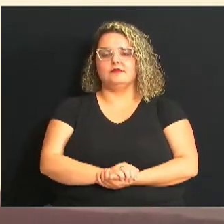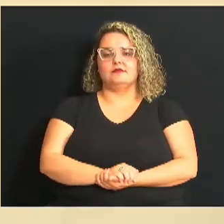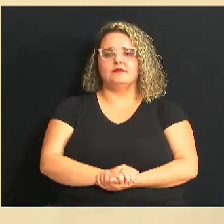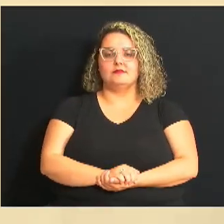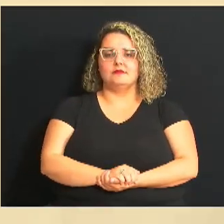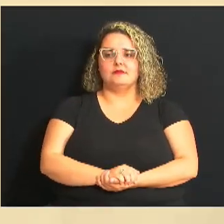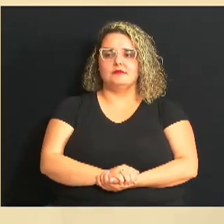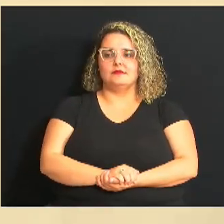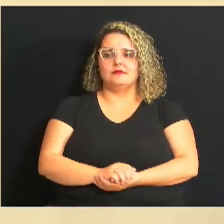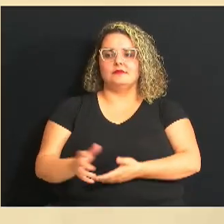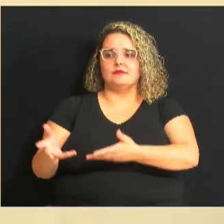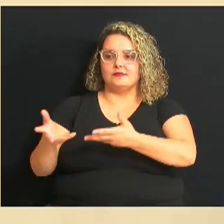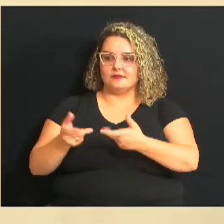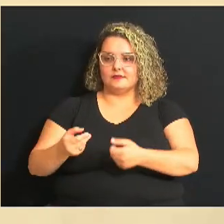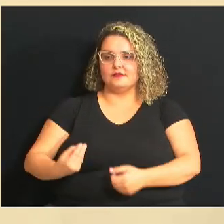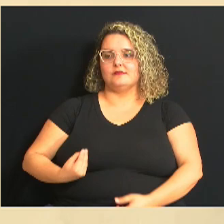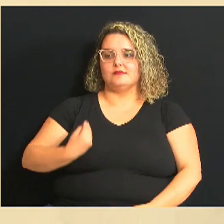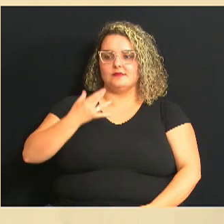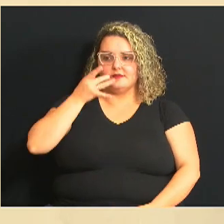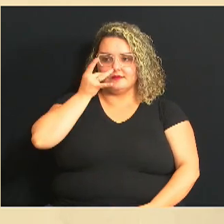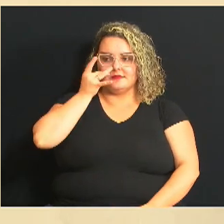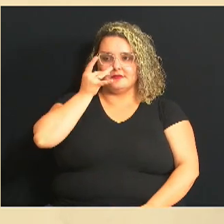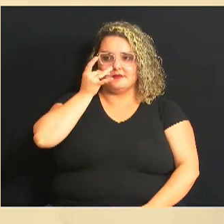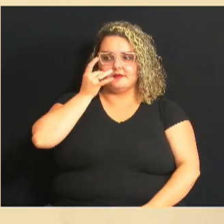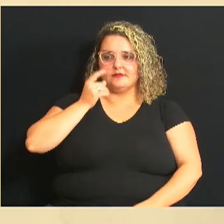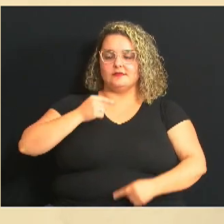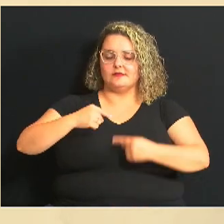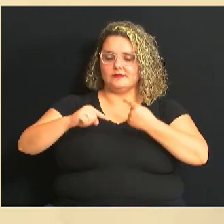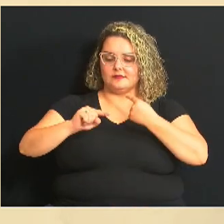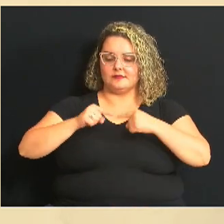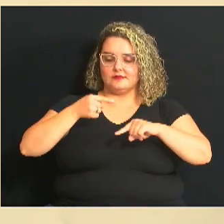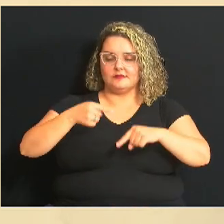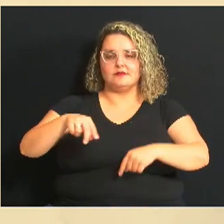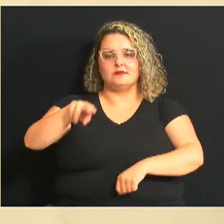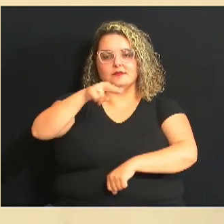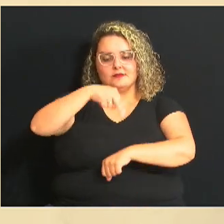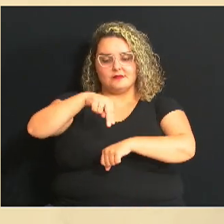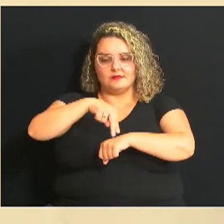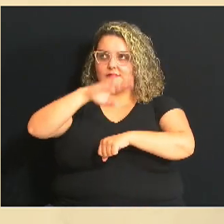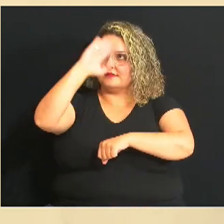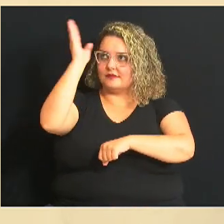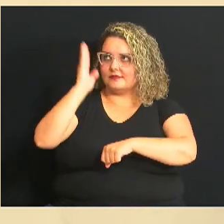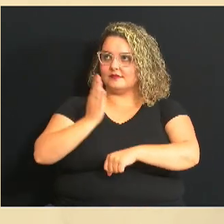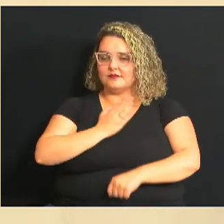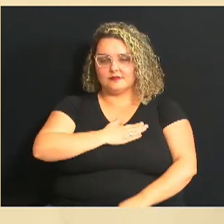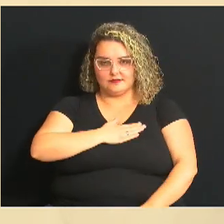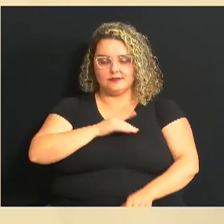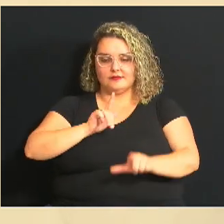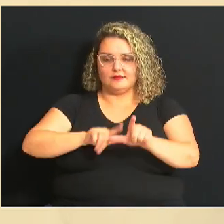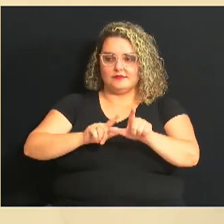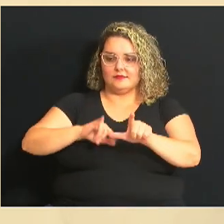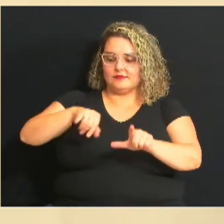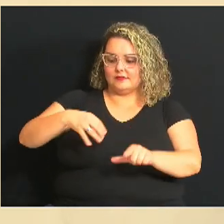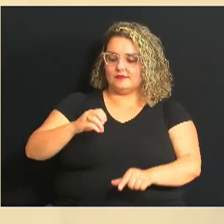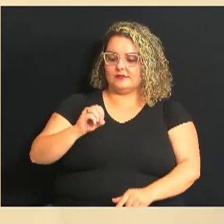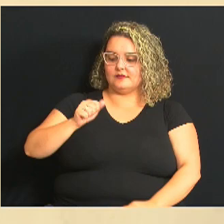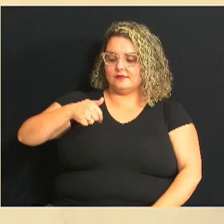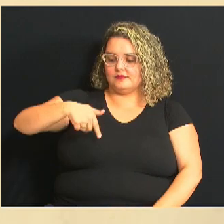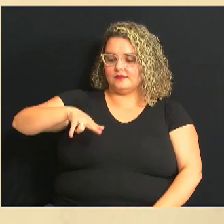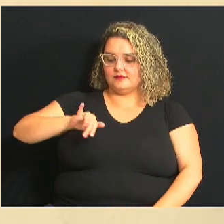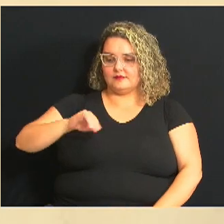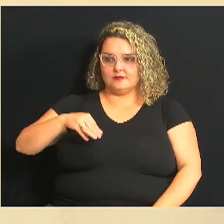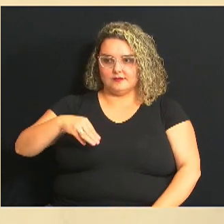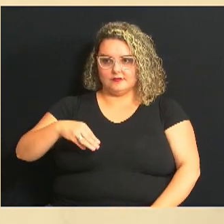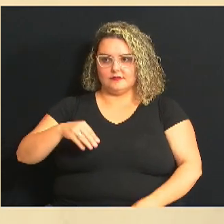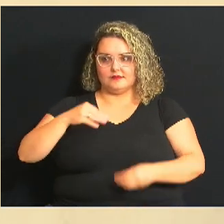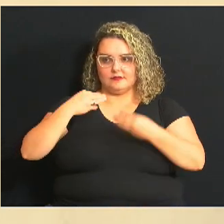Nós convidamos os presentes para a execução do Hino Nacional Brasileiro, letra de Joaquim Osório Duque Estrada e